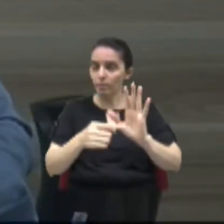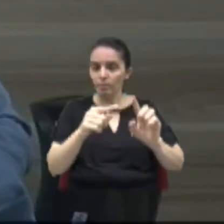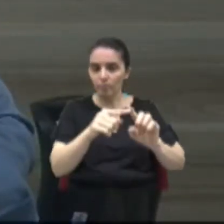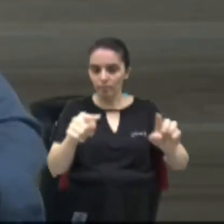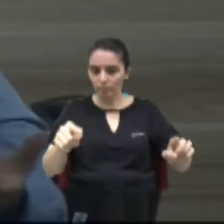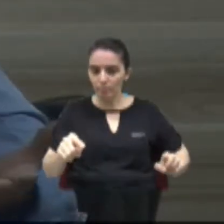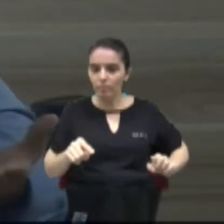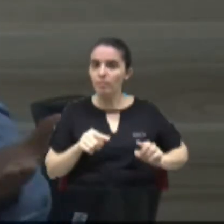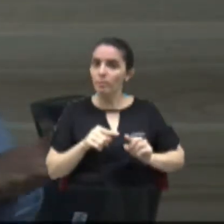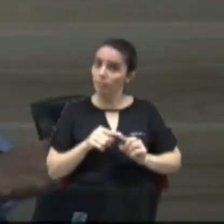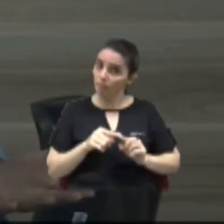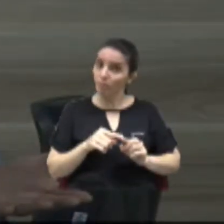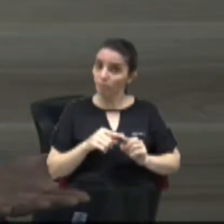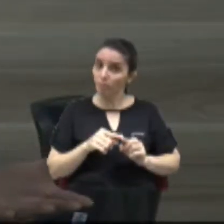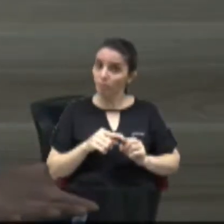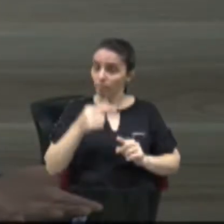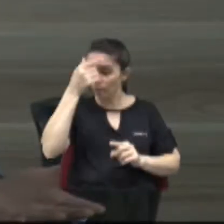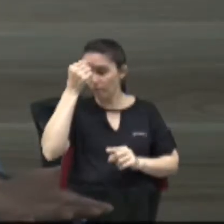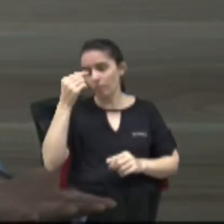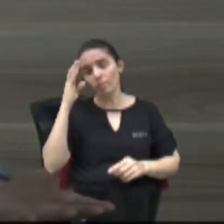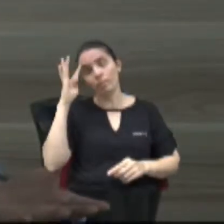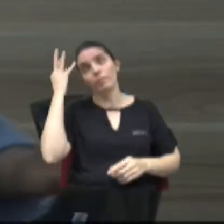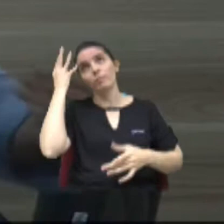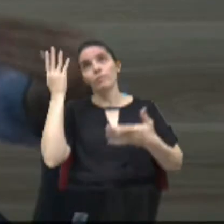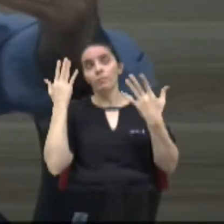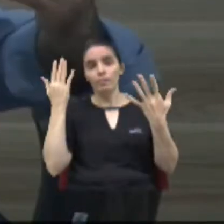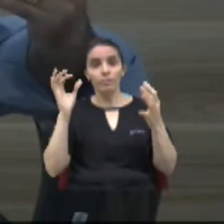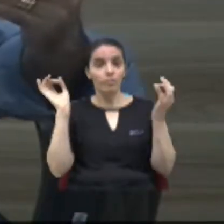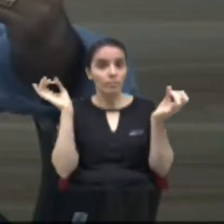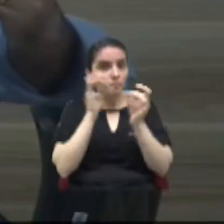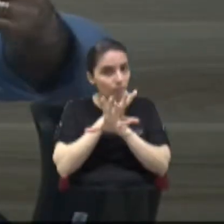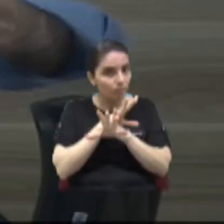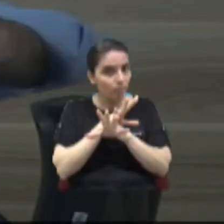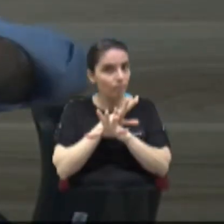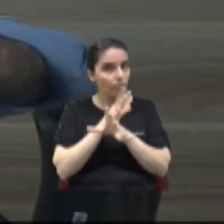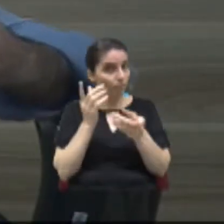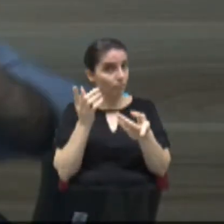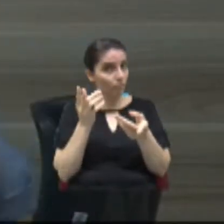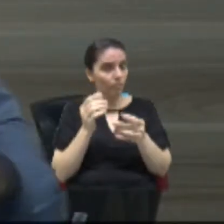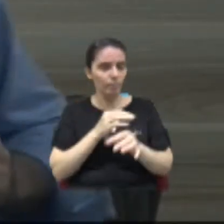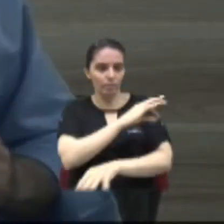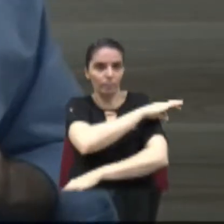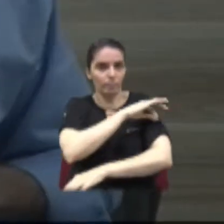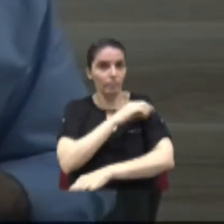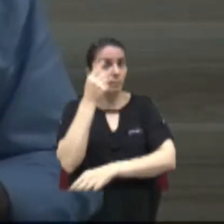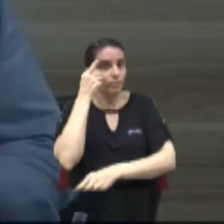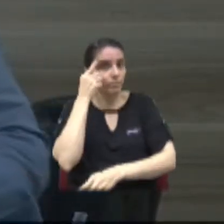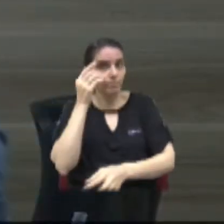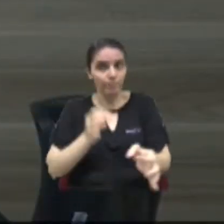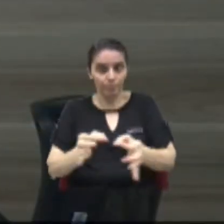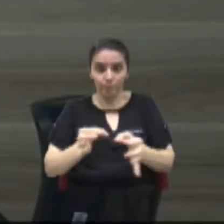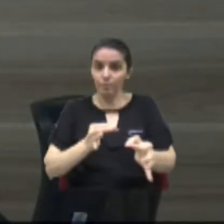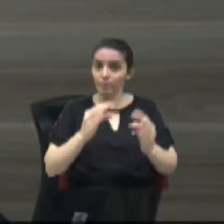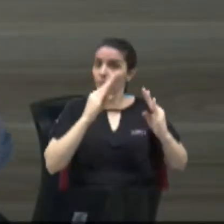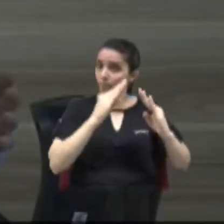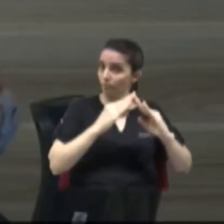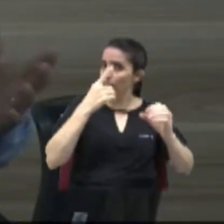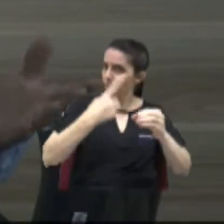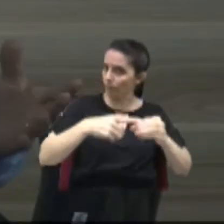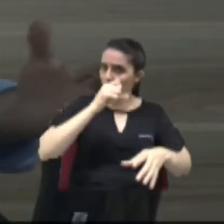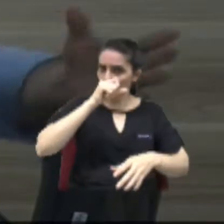contato com ele no Ernesto Kiel, o ano passado, fui convidado para ir numa assembleia, e por motivo de trabalho não conseguir dar sequência a